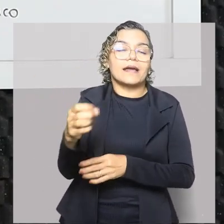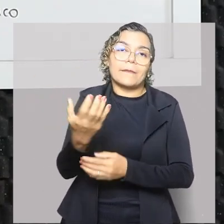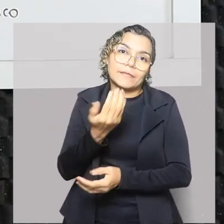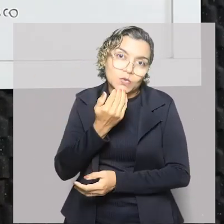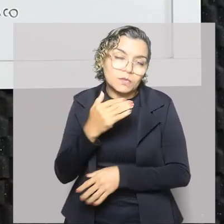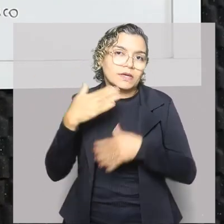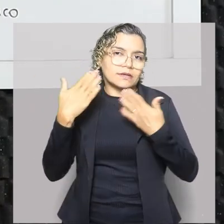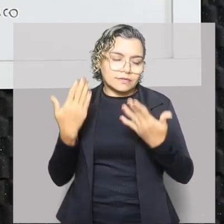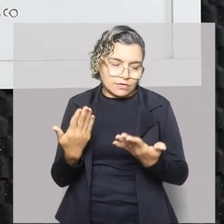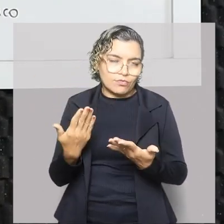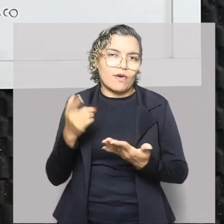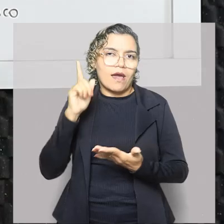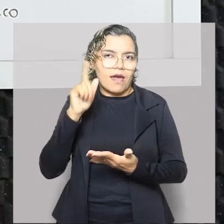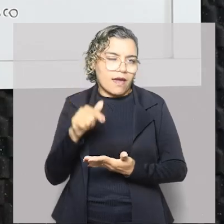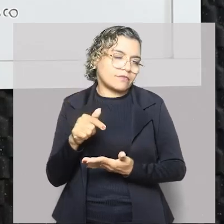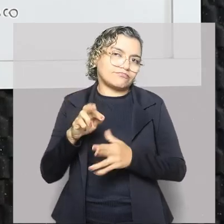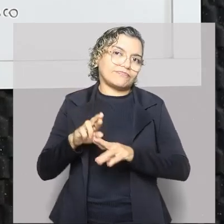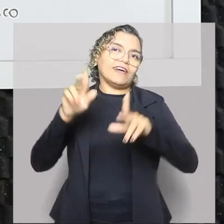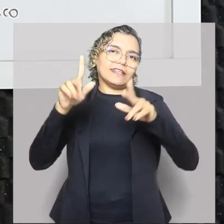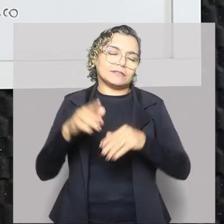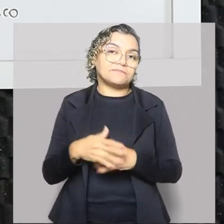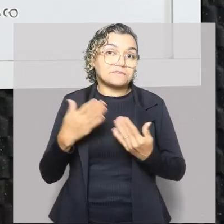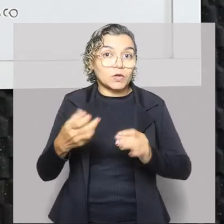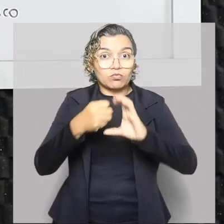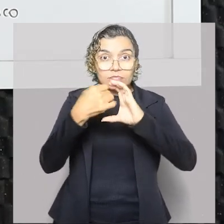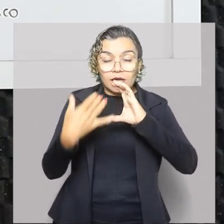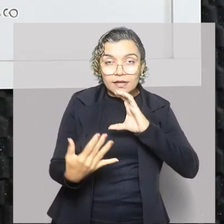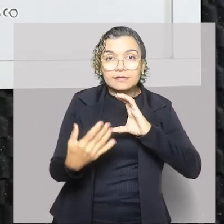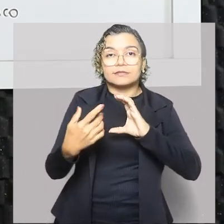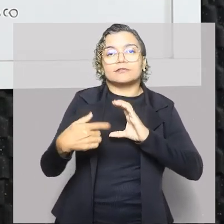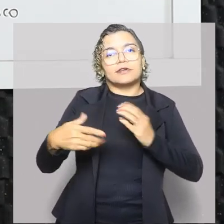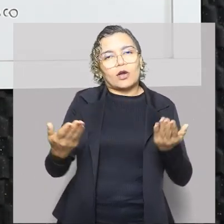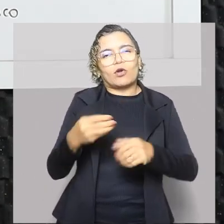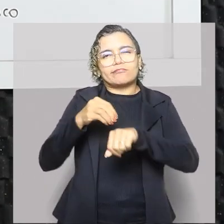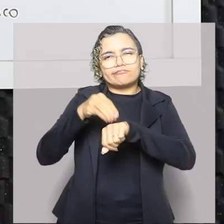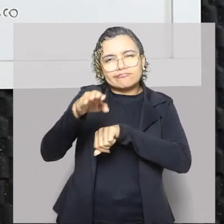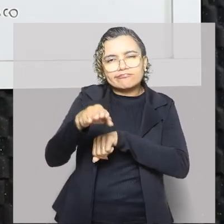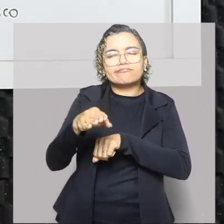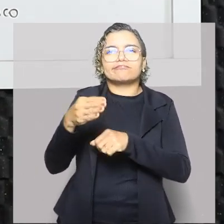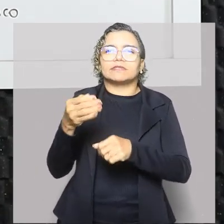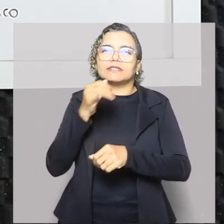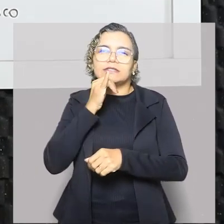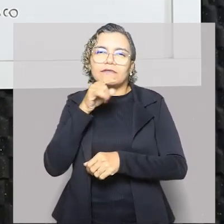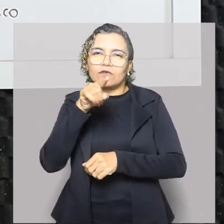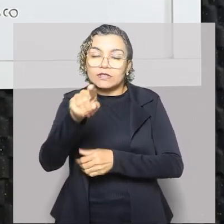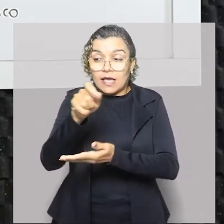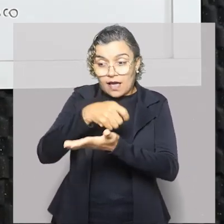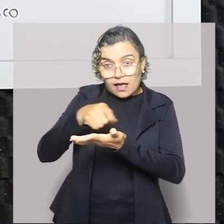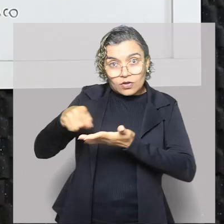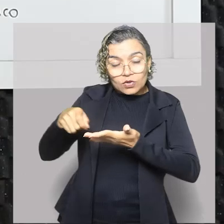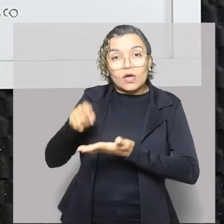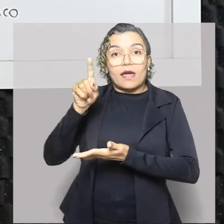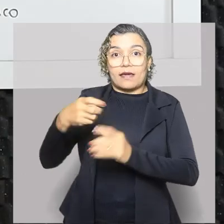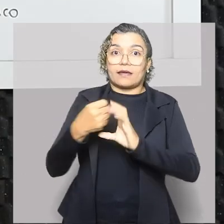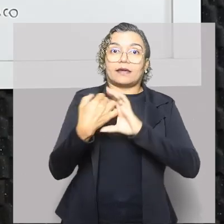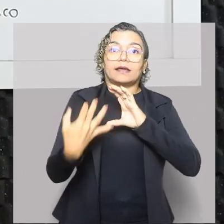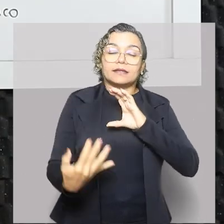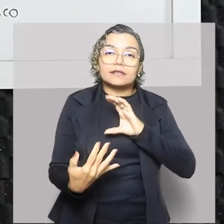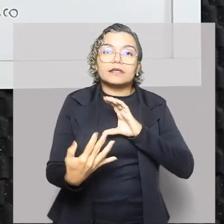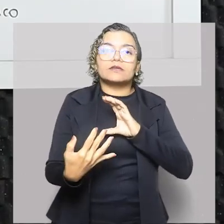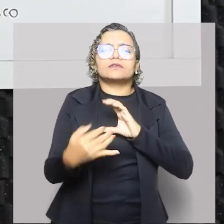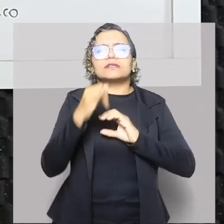e respondemos, certo? Essas características que a gente citou, né, até agora, que você anotou, são características que